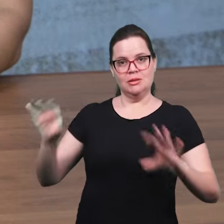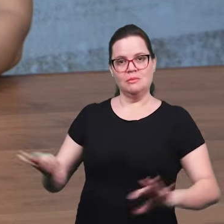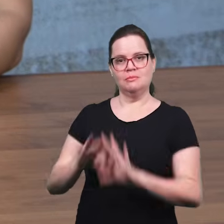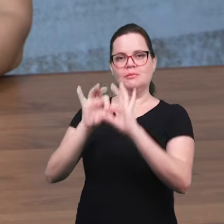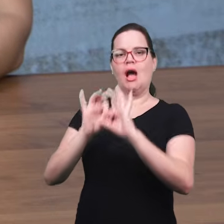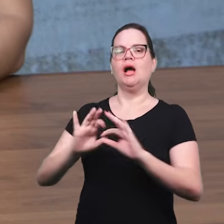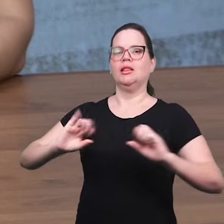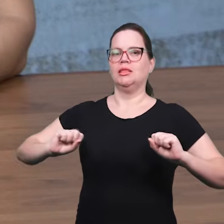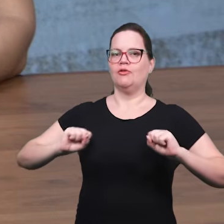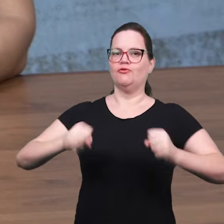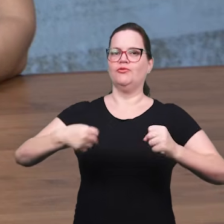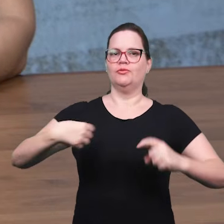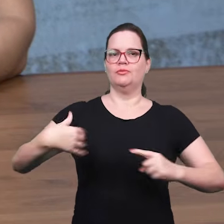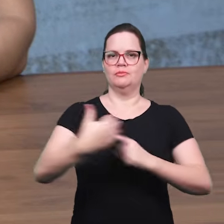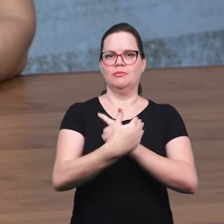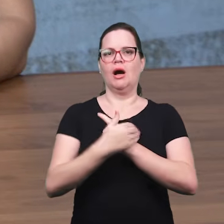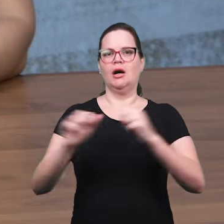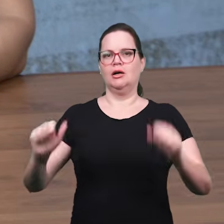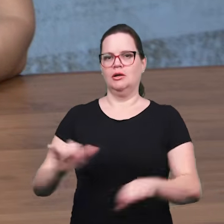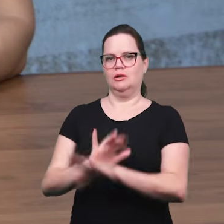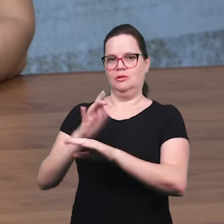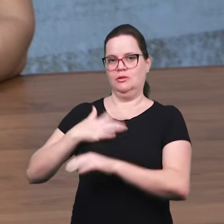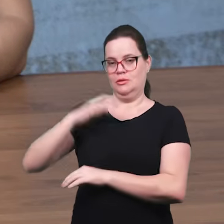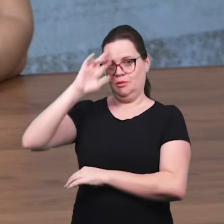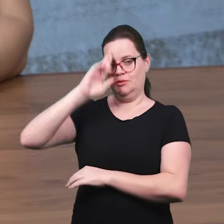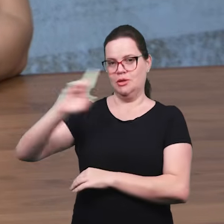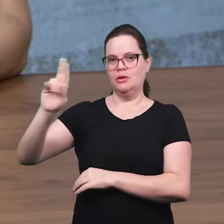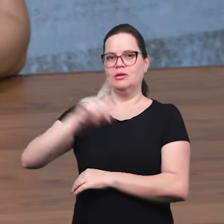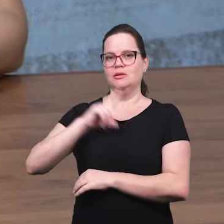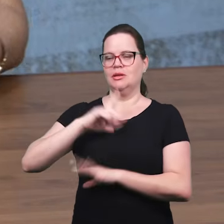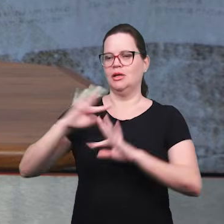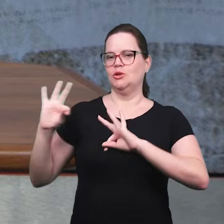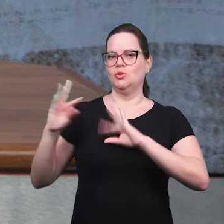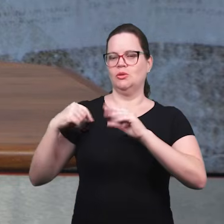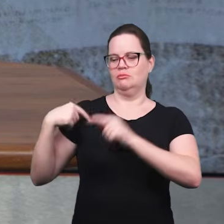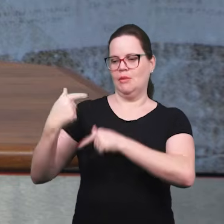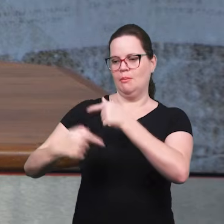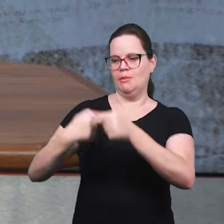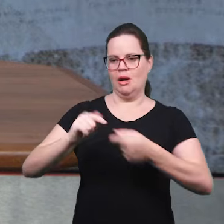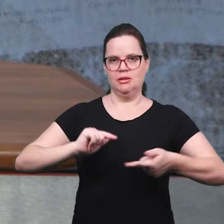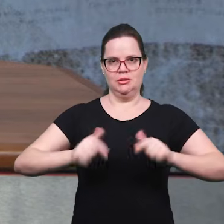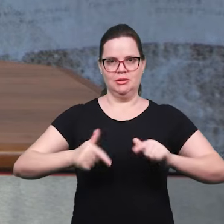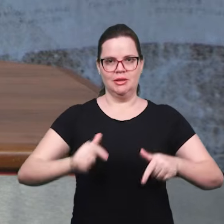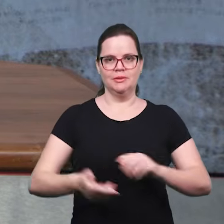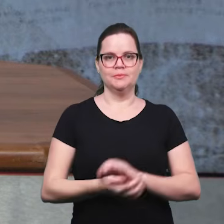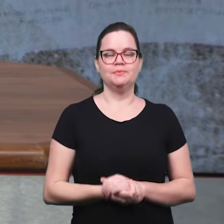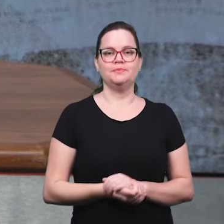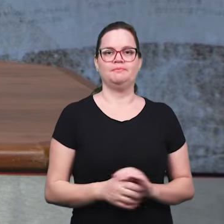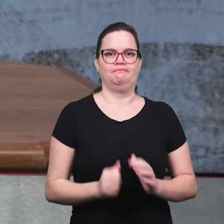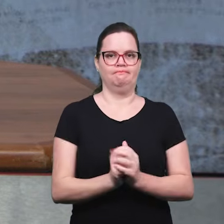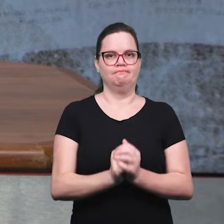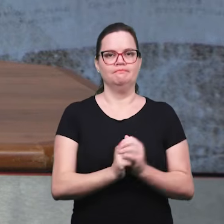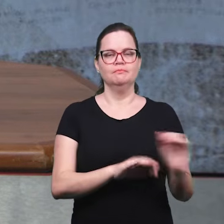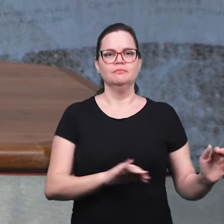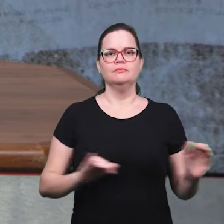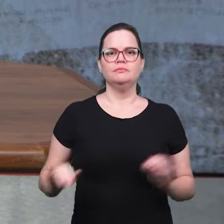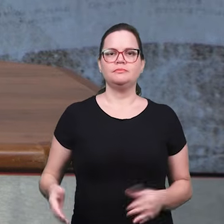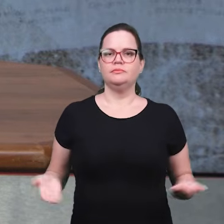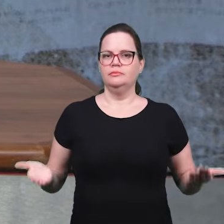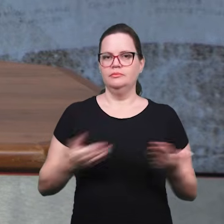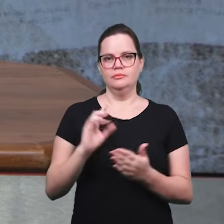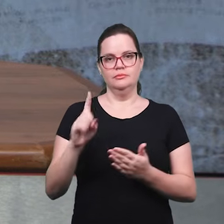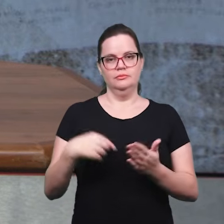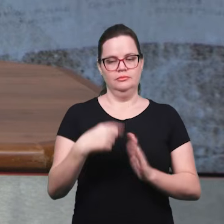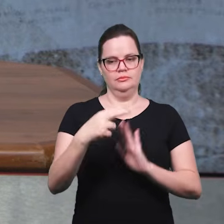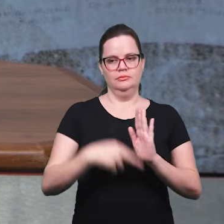gloriará toda a descendência de Israel. Amém? Fizemos a leitura então do